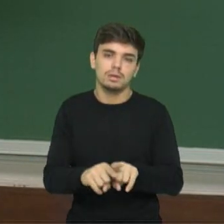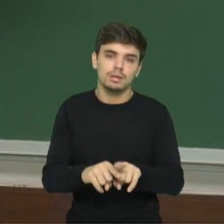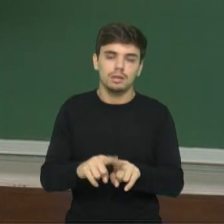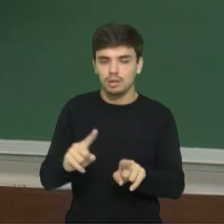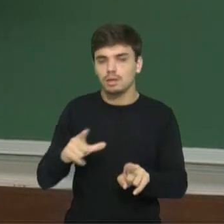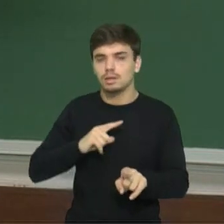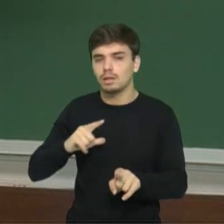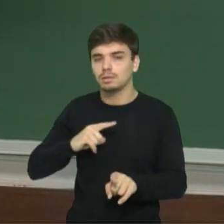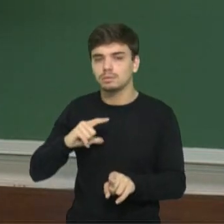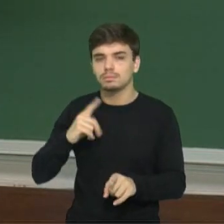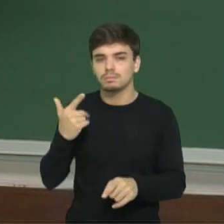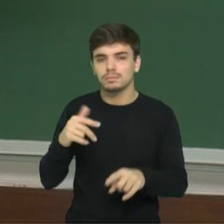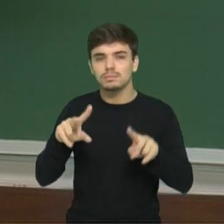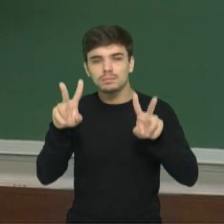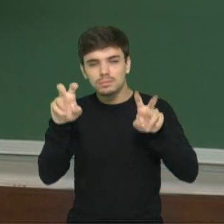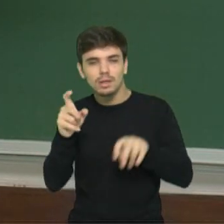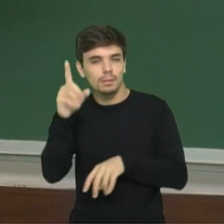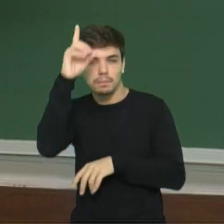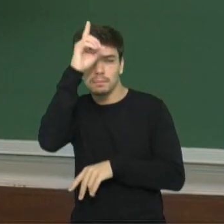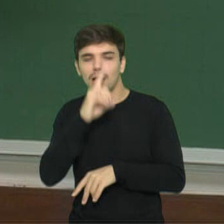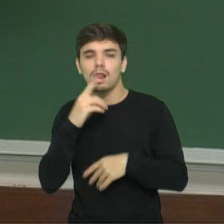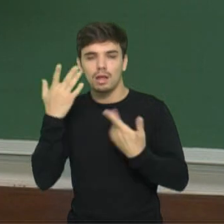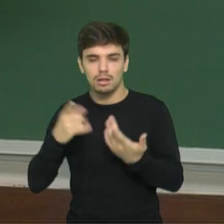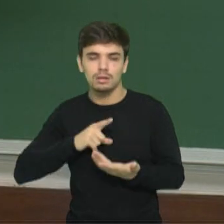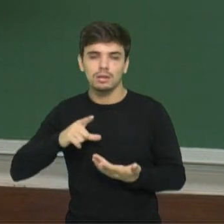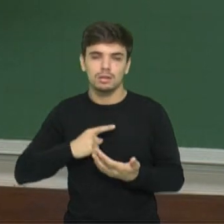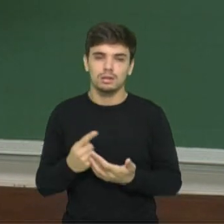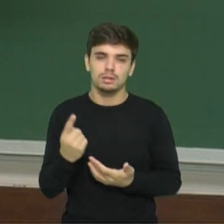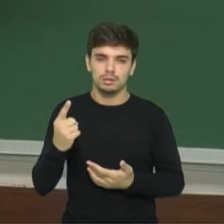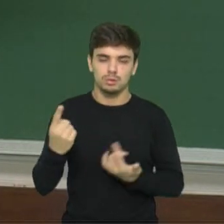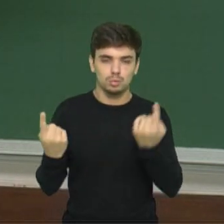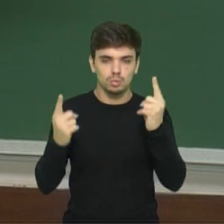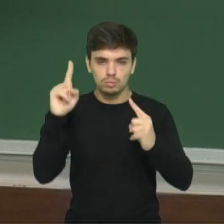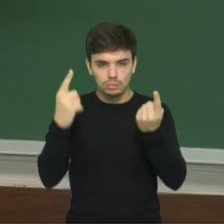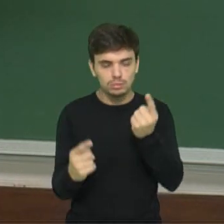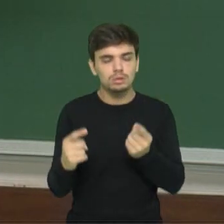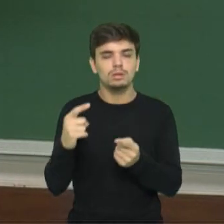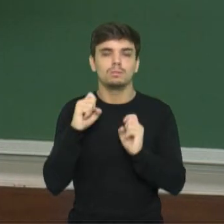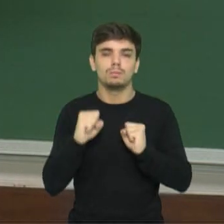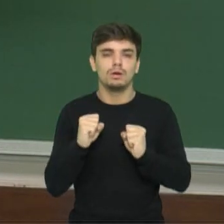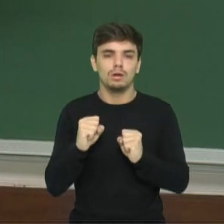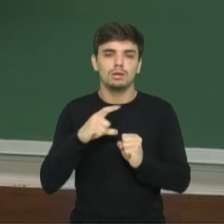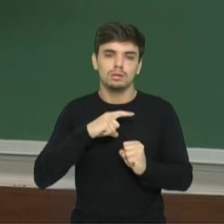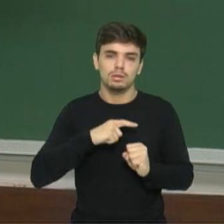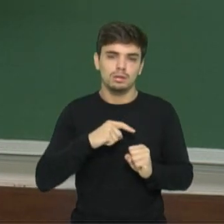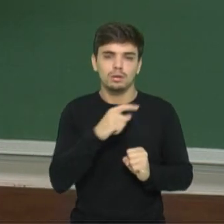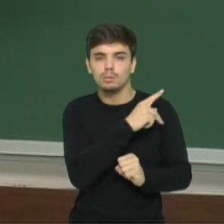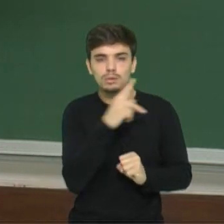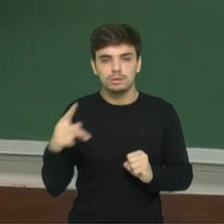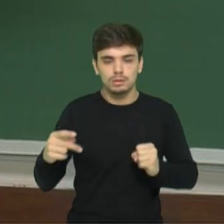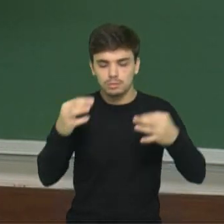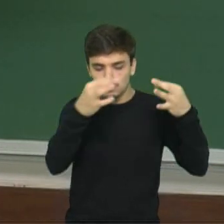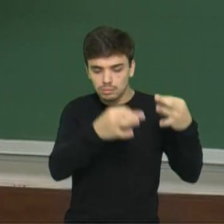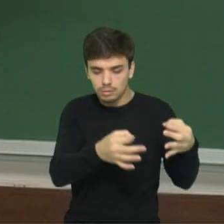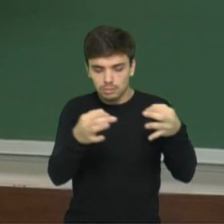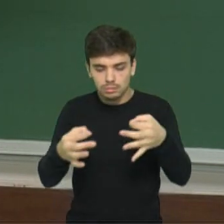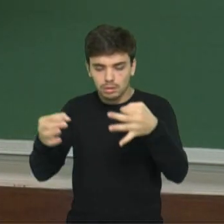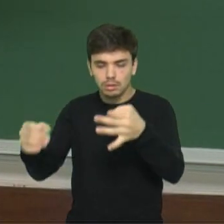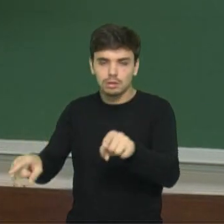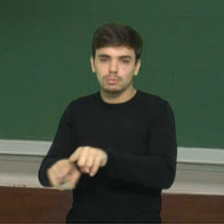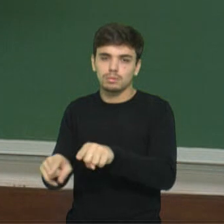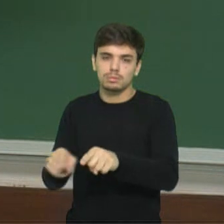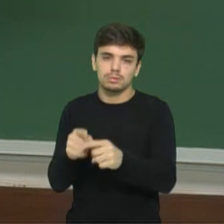nos Estados Unidos que no Chile pode ter um presidente mais alinhado com a ideologia do